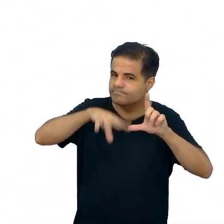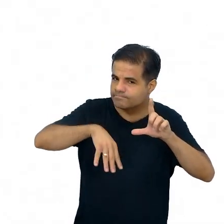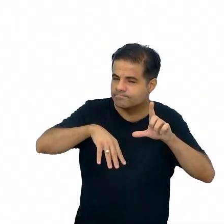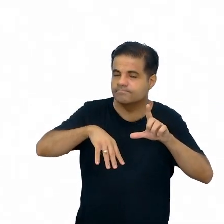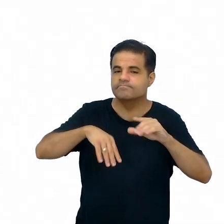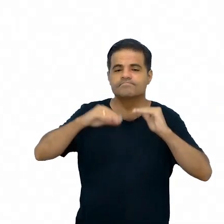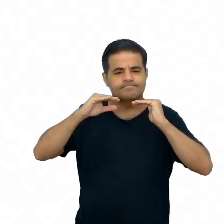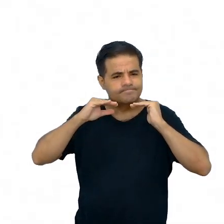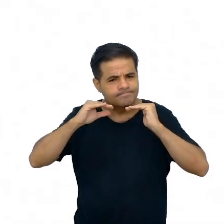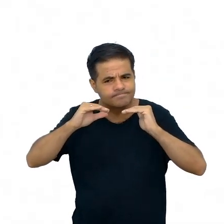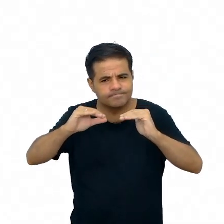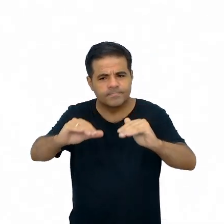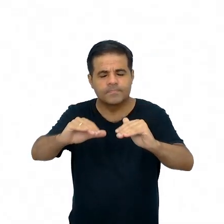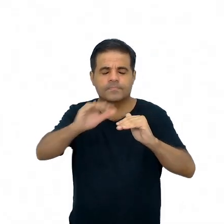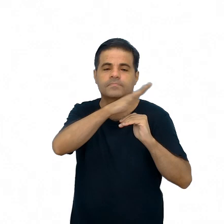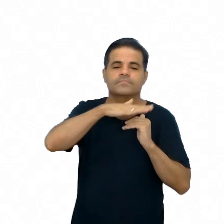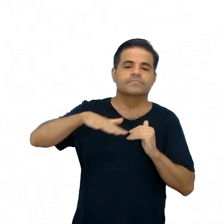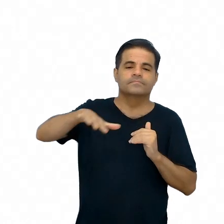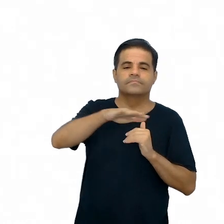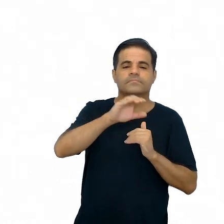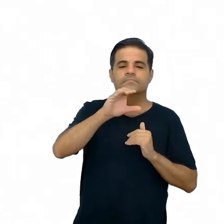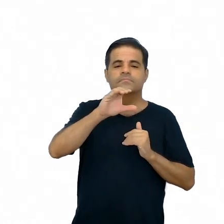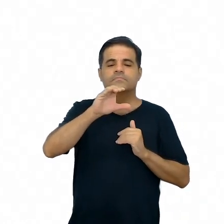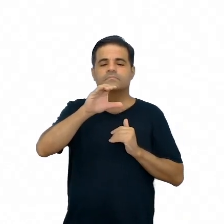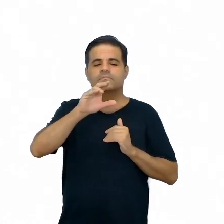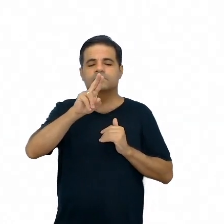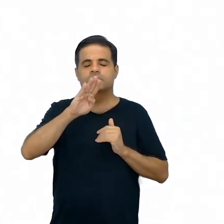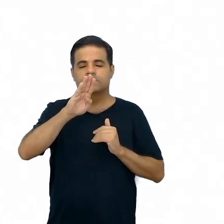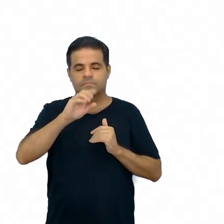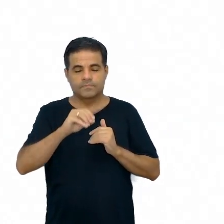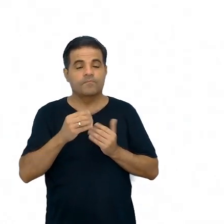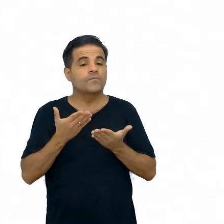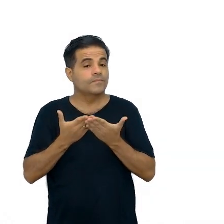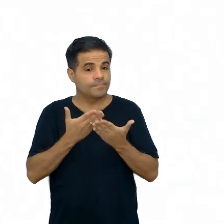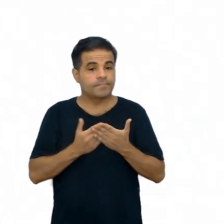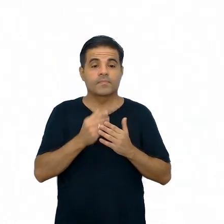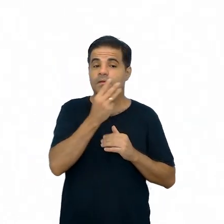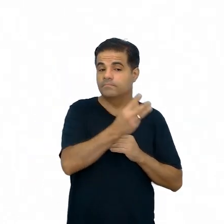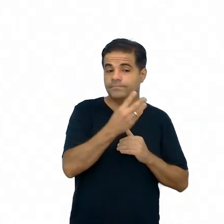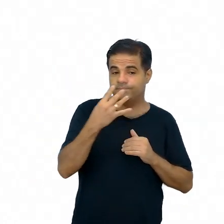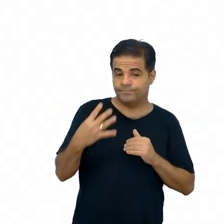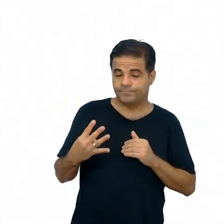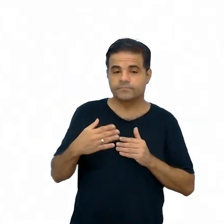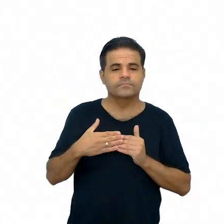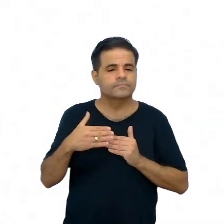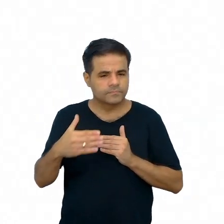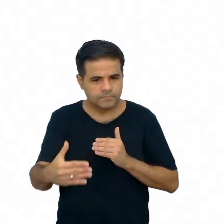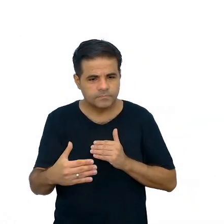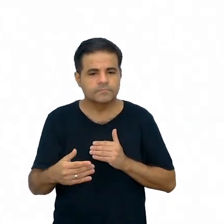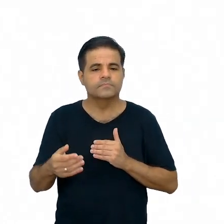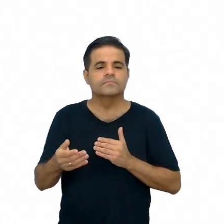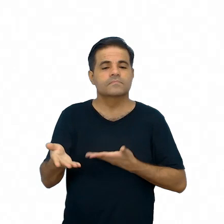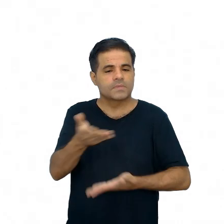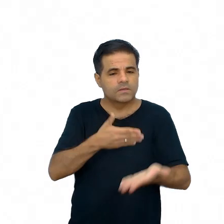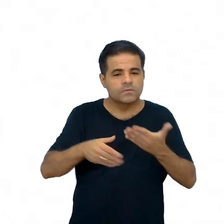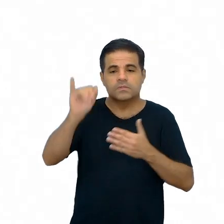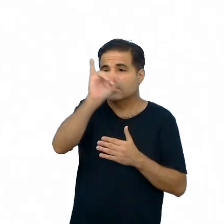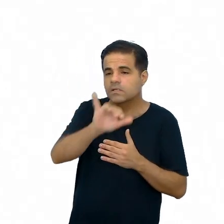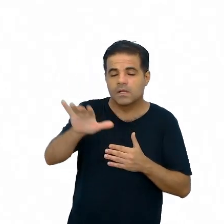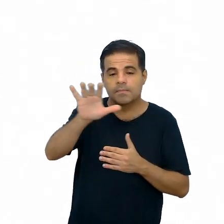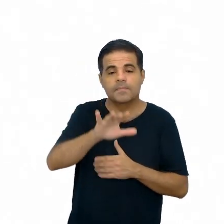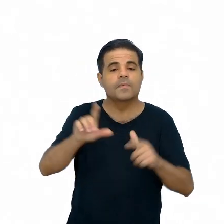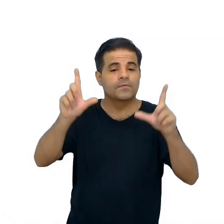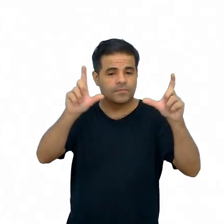da superfície do cubo também. Na aula 3 e 4, né, associando imagens e